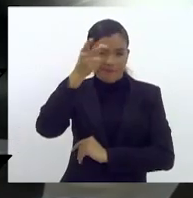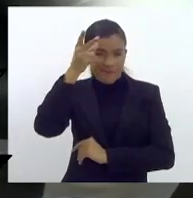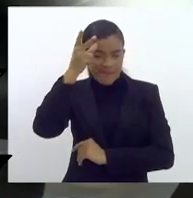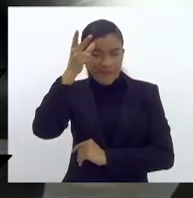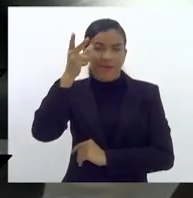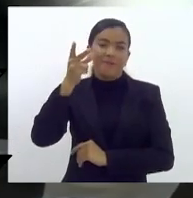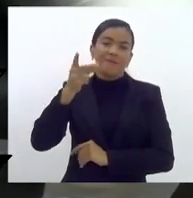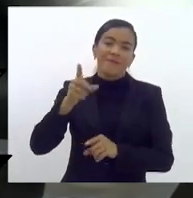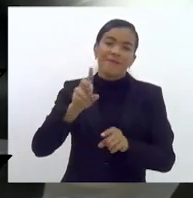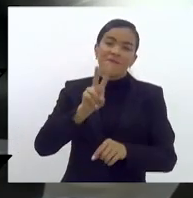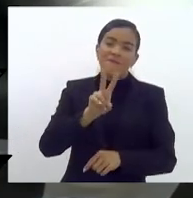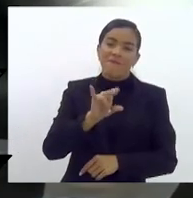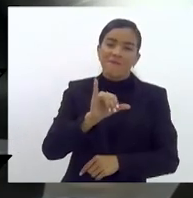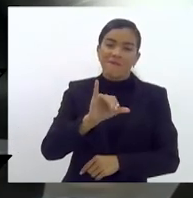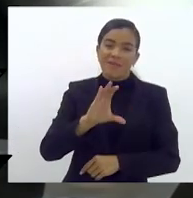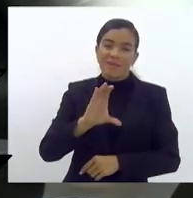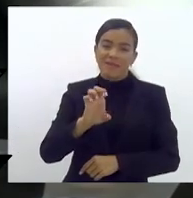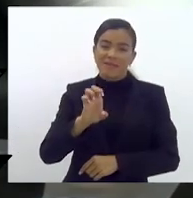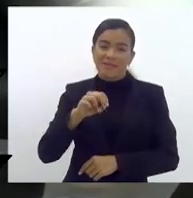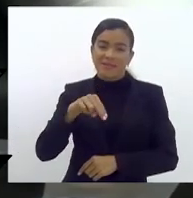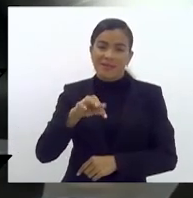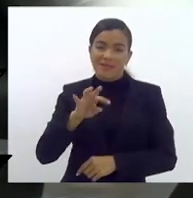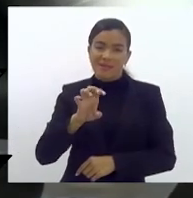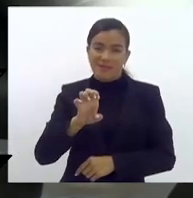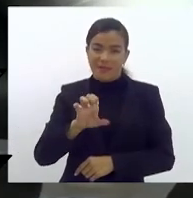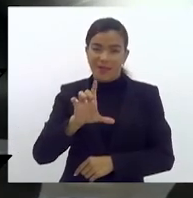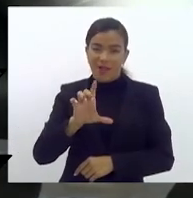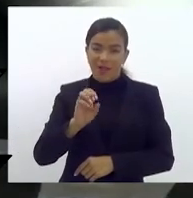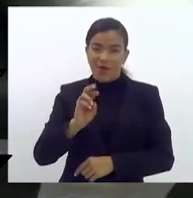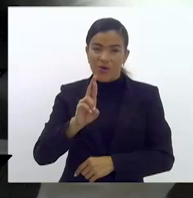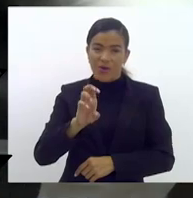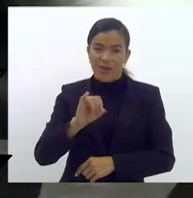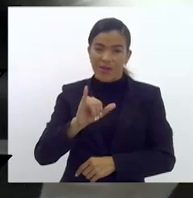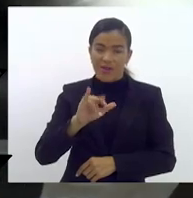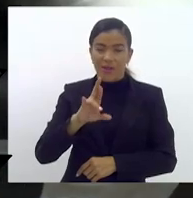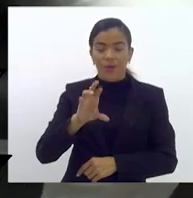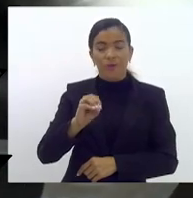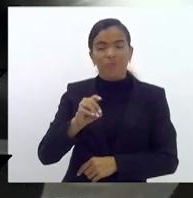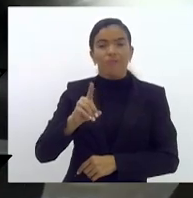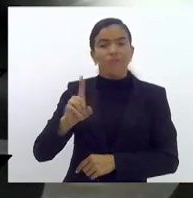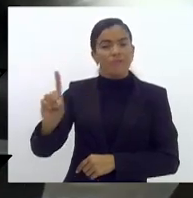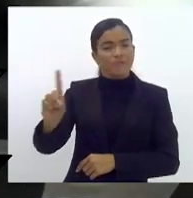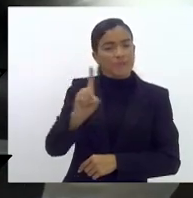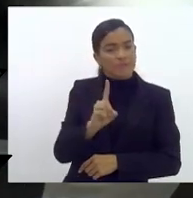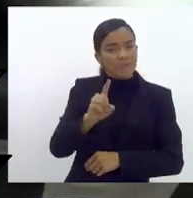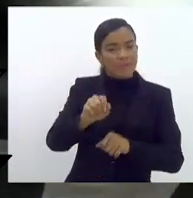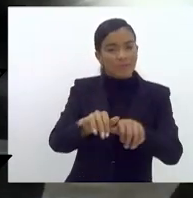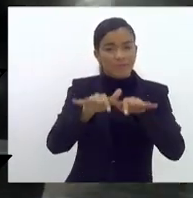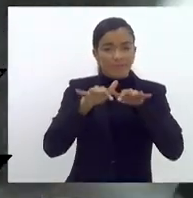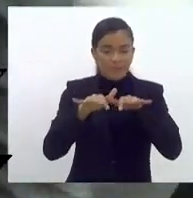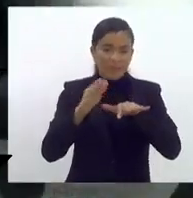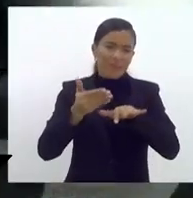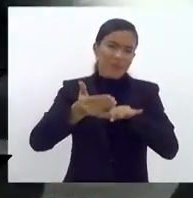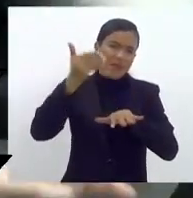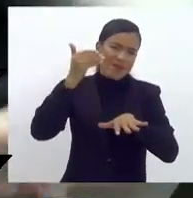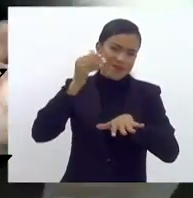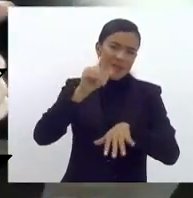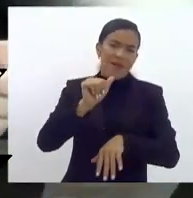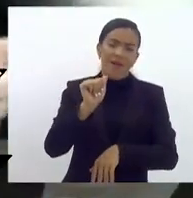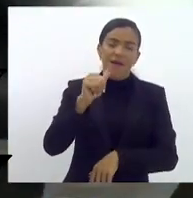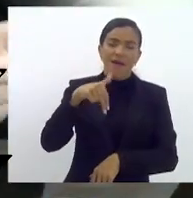o Vicente Loureiro inclusive está na reunião viria aqui nós falava presidente da Assembleia que ainda era o André siciliano